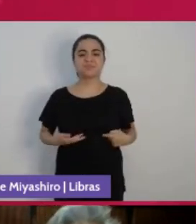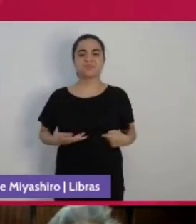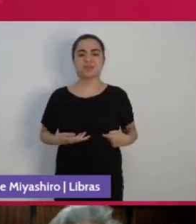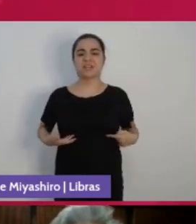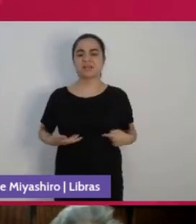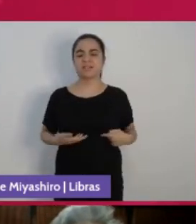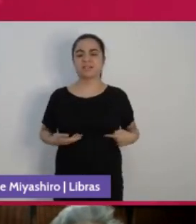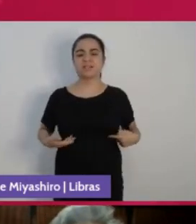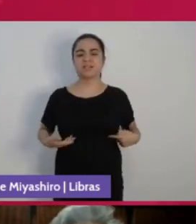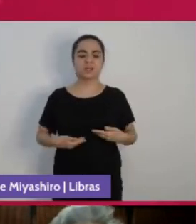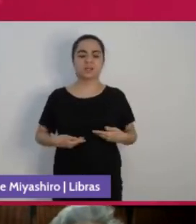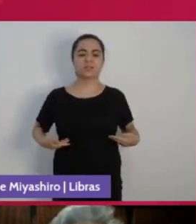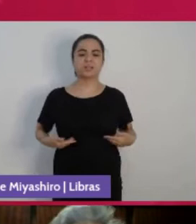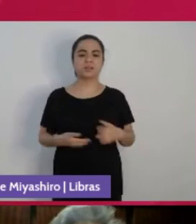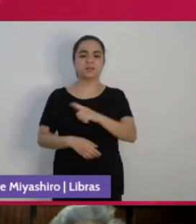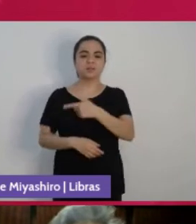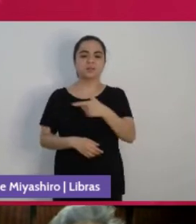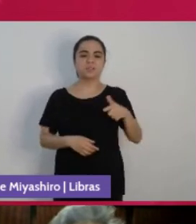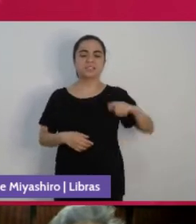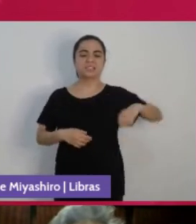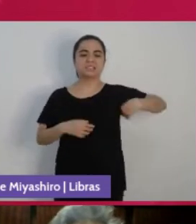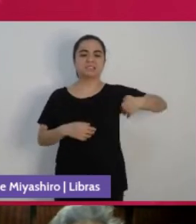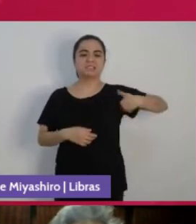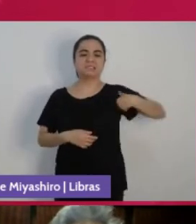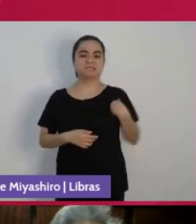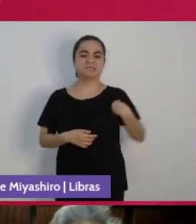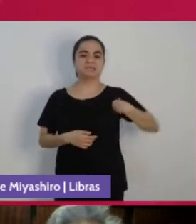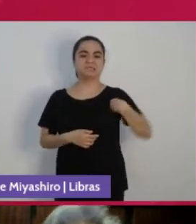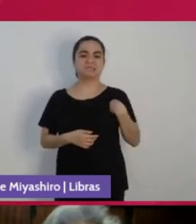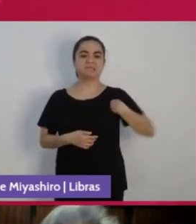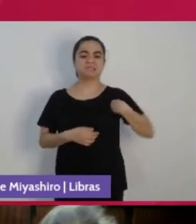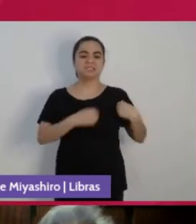inframamário, dobrou aqui o braço, isso daqui é a gordurinha